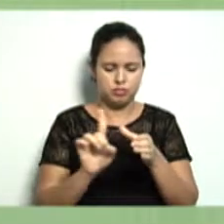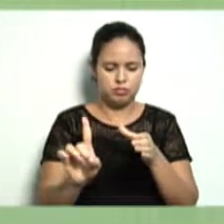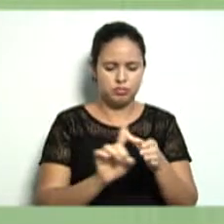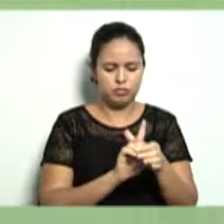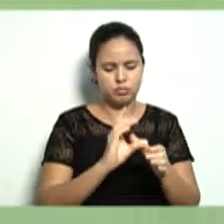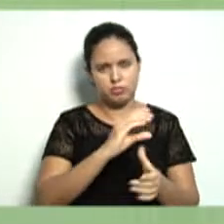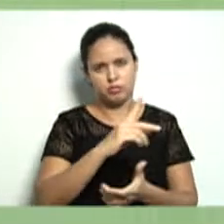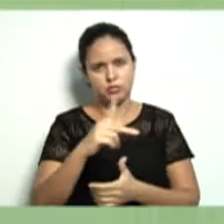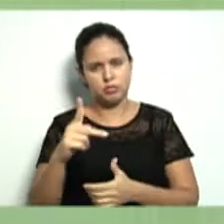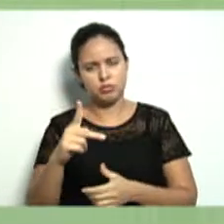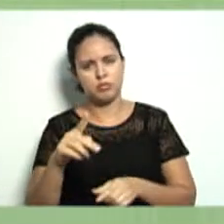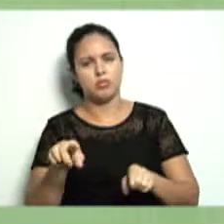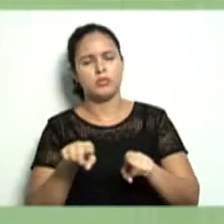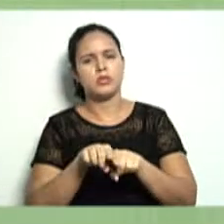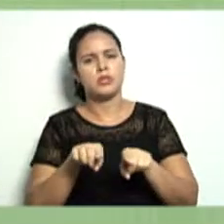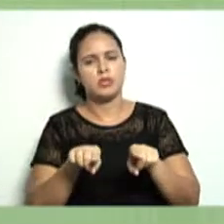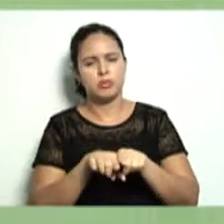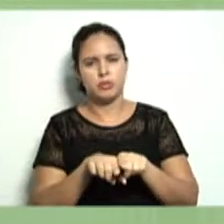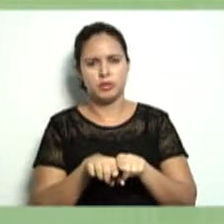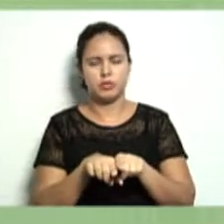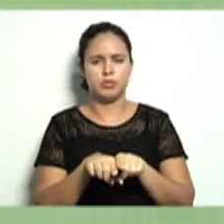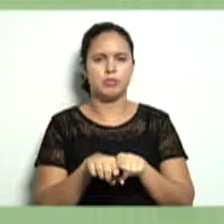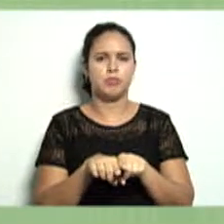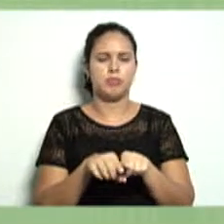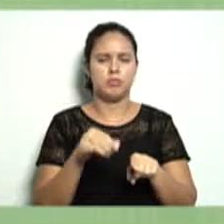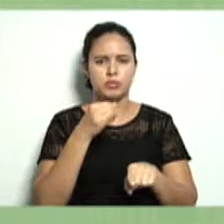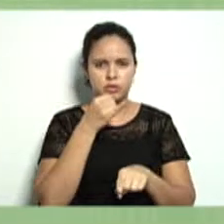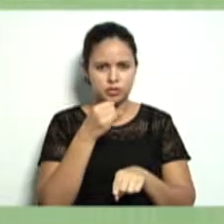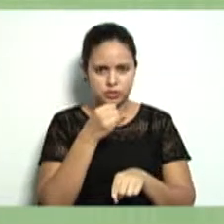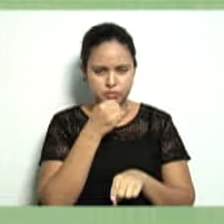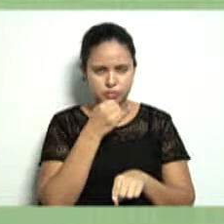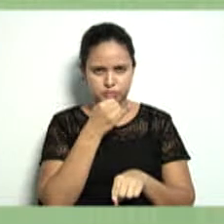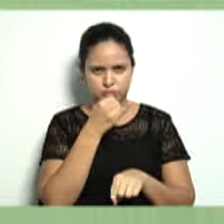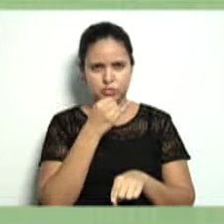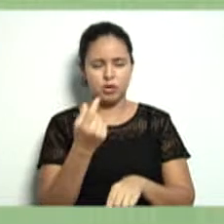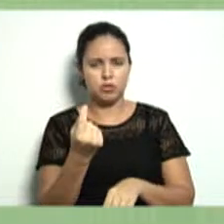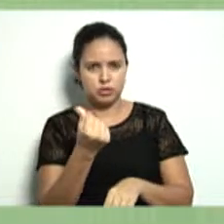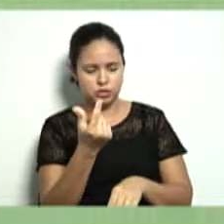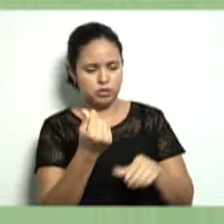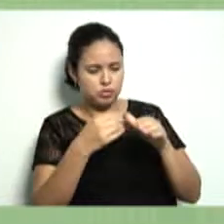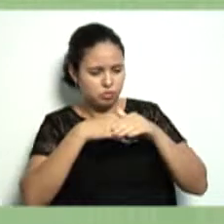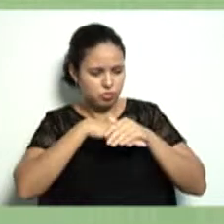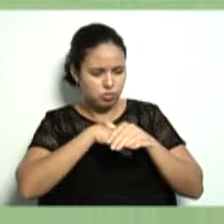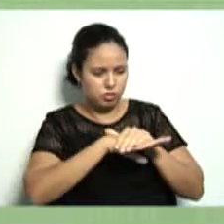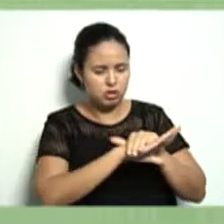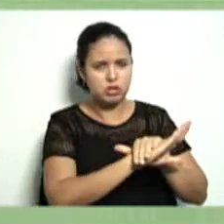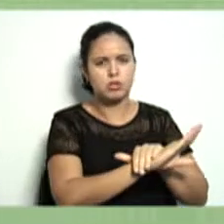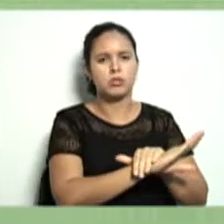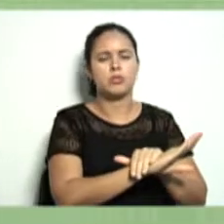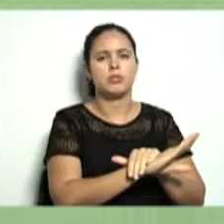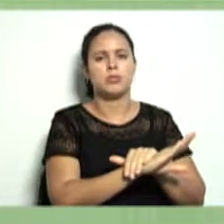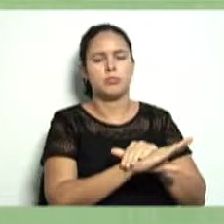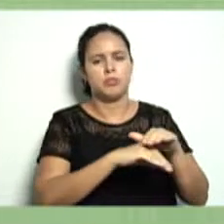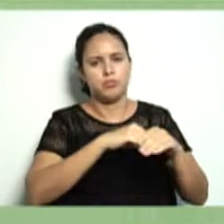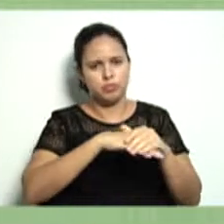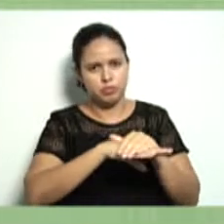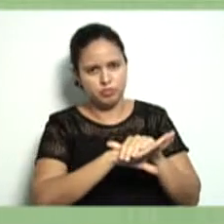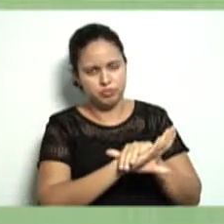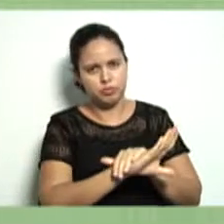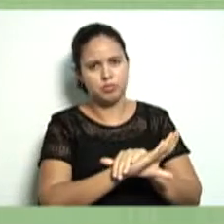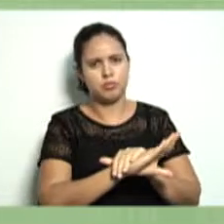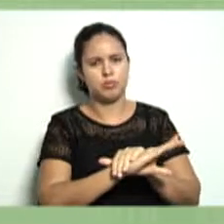a indivisibilidade do fundo de reserva e outros fundos que vão estar descritos lá no Estatuto